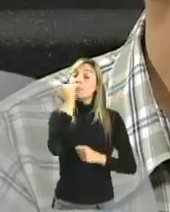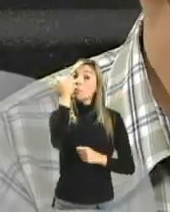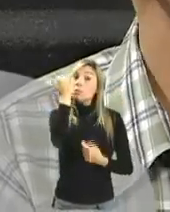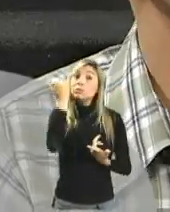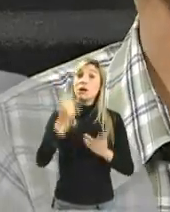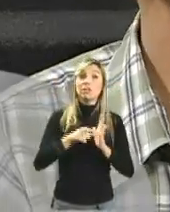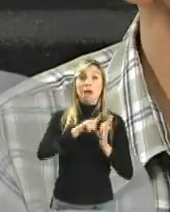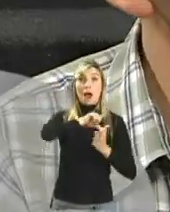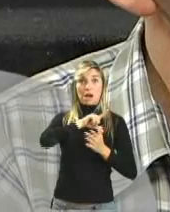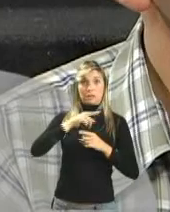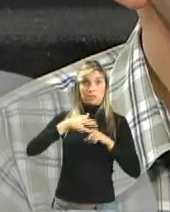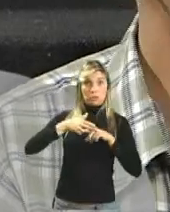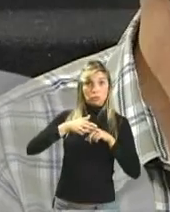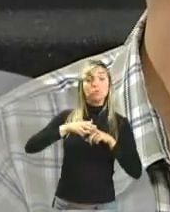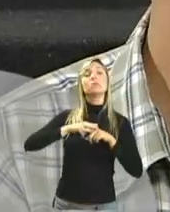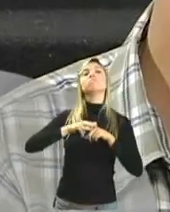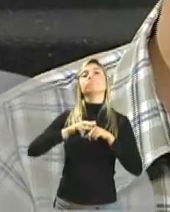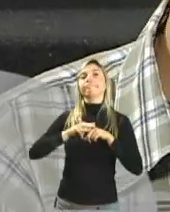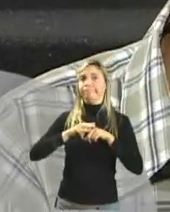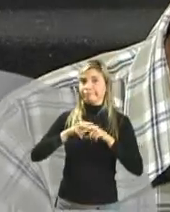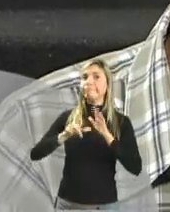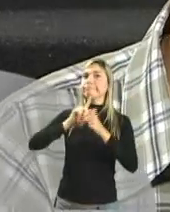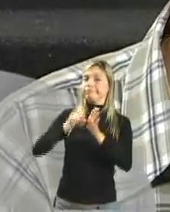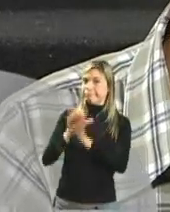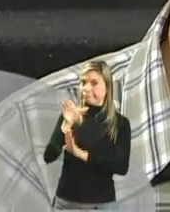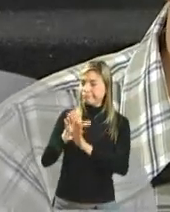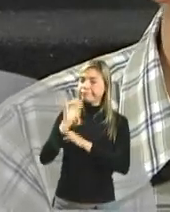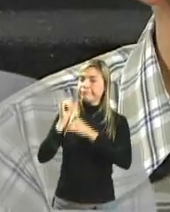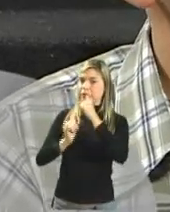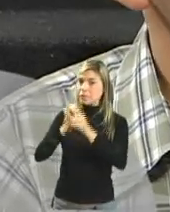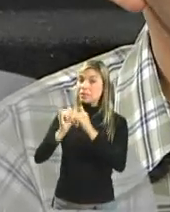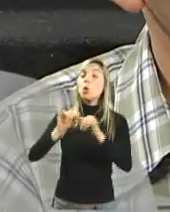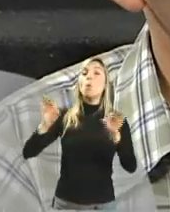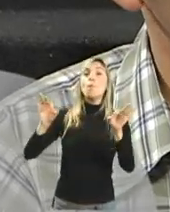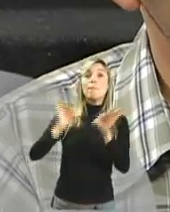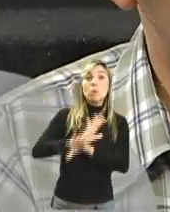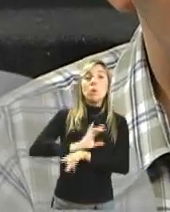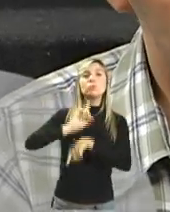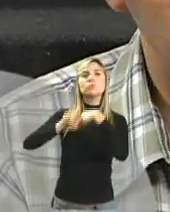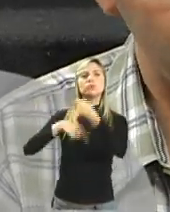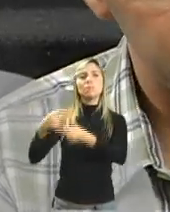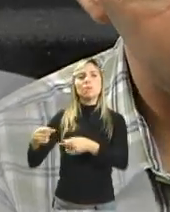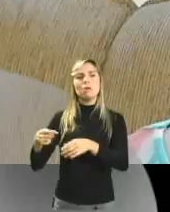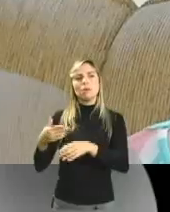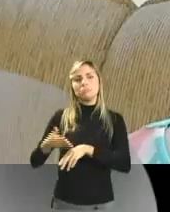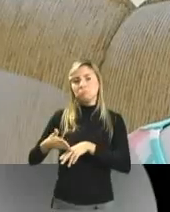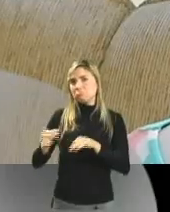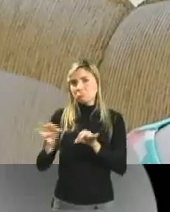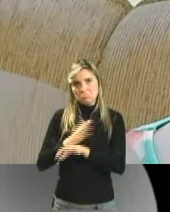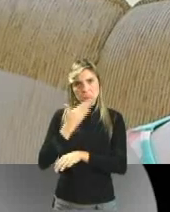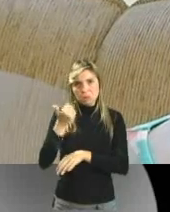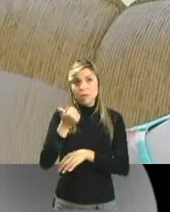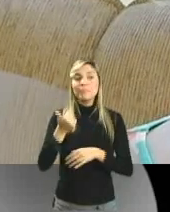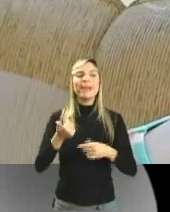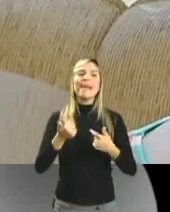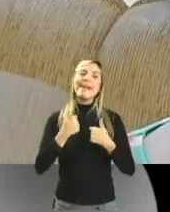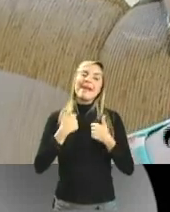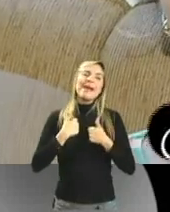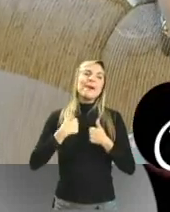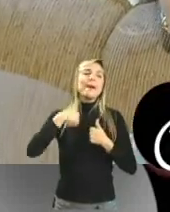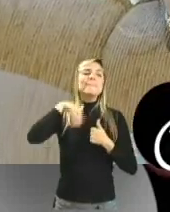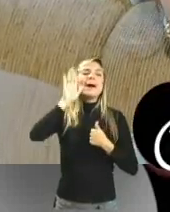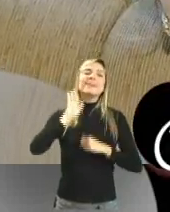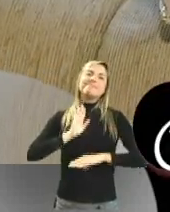essa abordagem anterior e imediatamente pós-cirúrgica, né, com esse suporte. A minha contribuição é